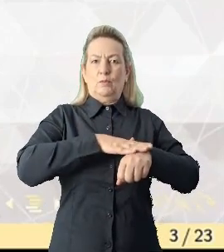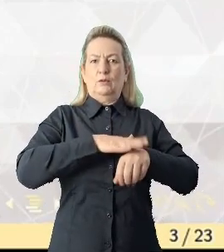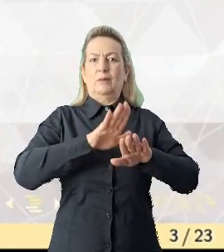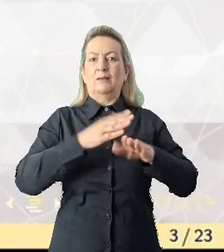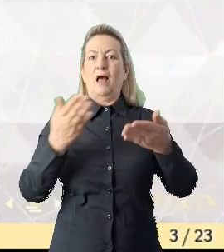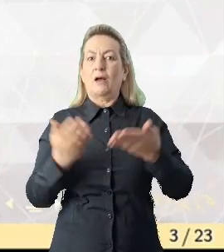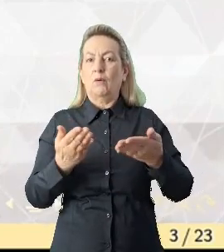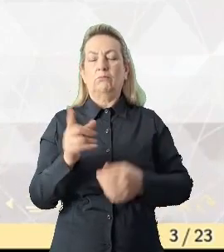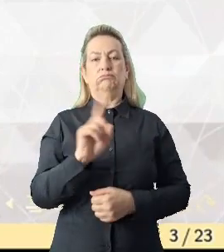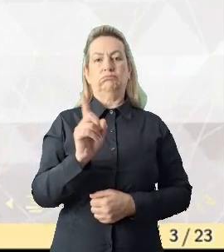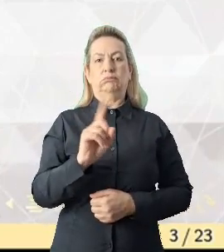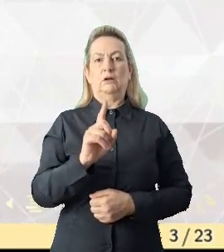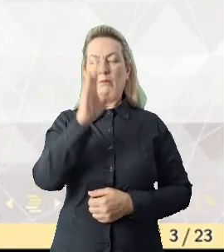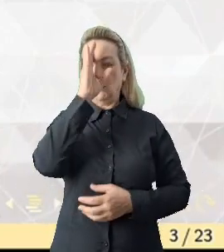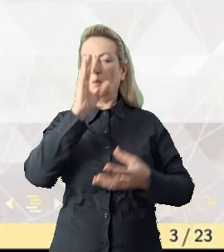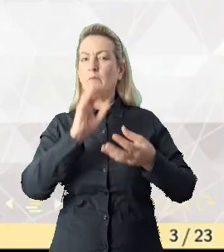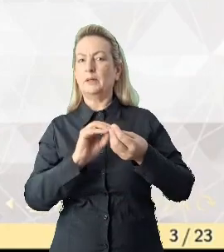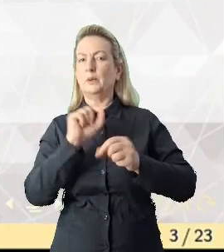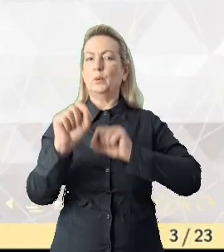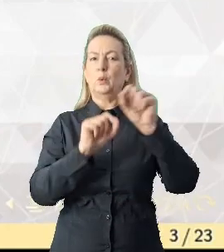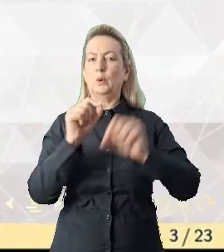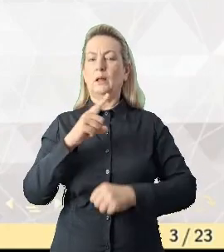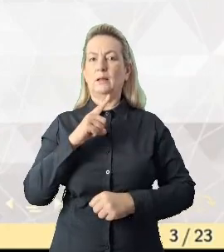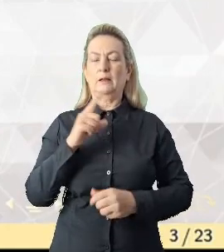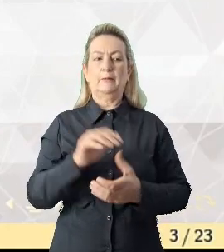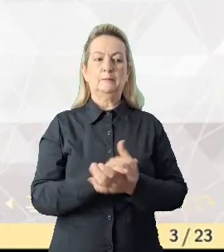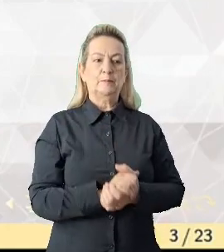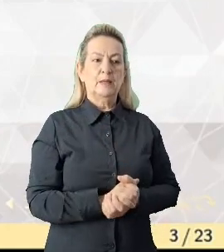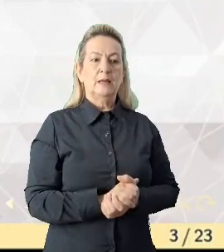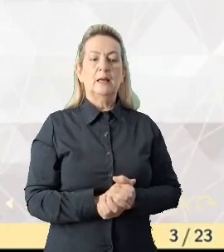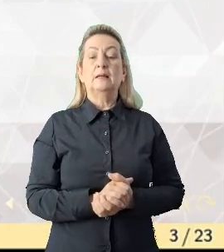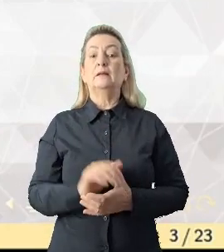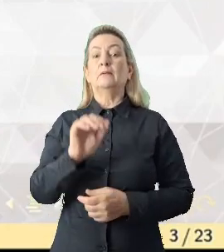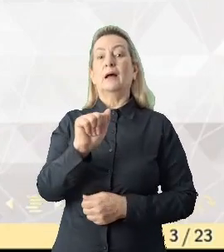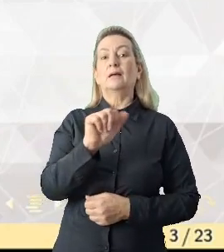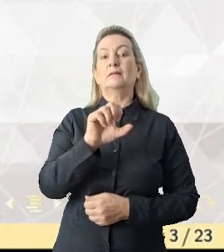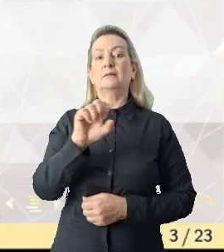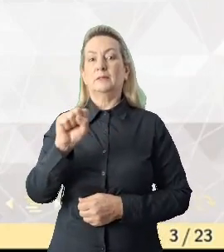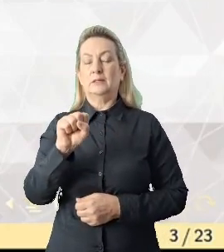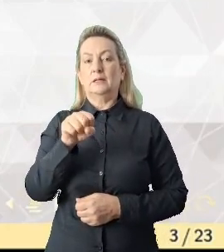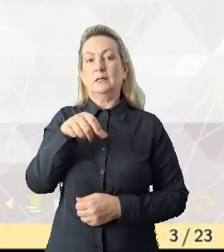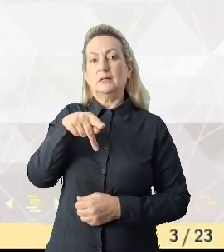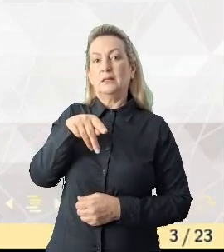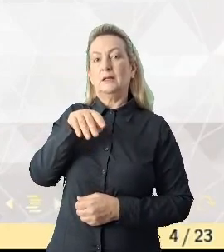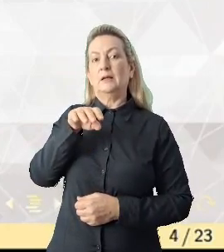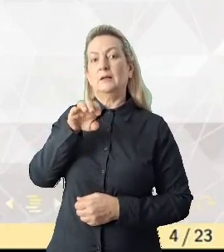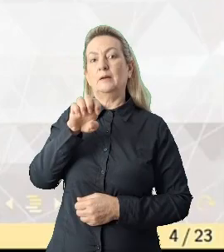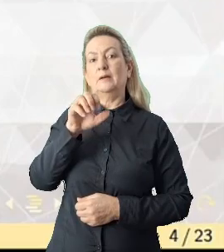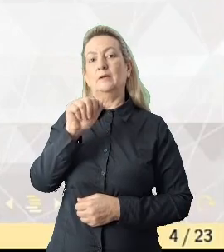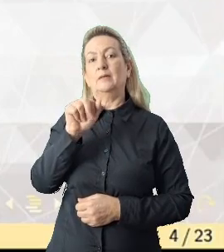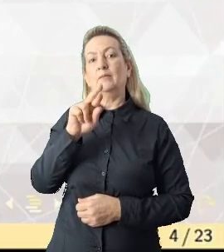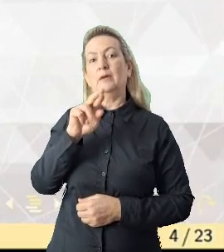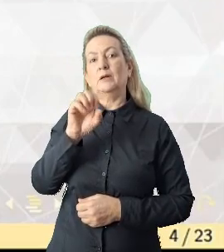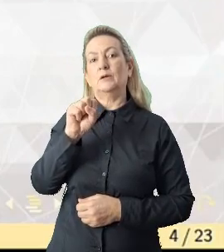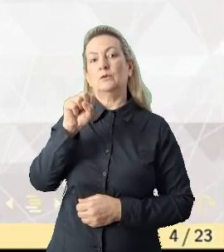relação a isso é através dos momentos matemáticos, que não é o caso. Aqui nós estamos tentando entender o fenômeno por trás.